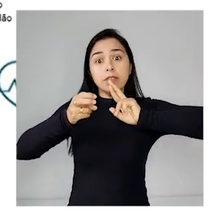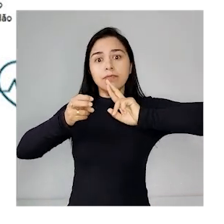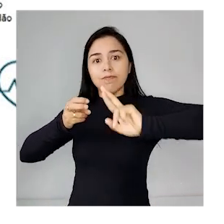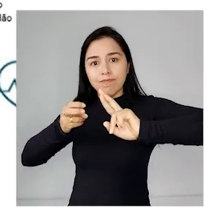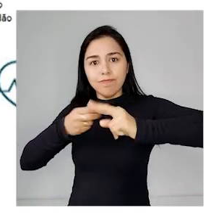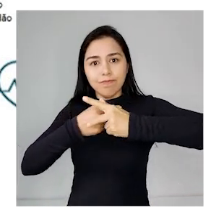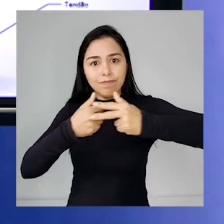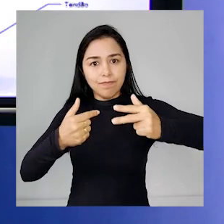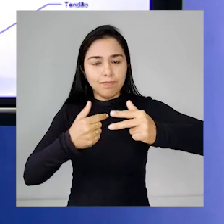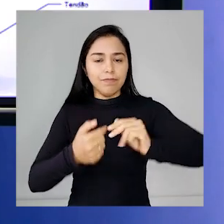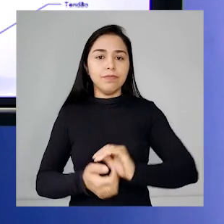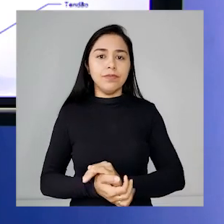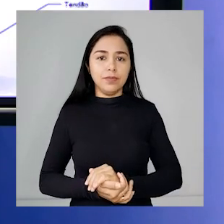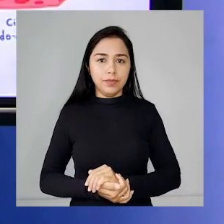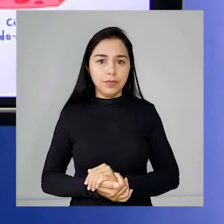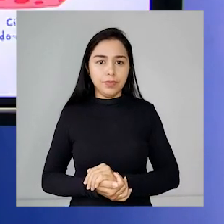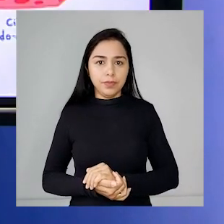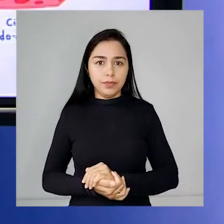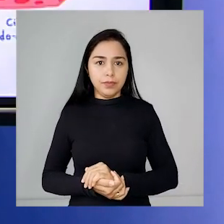estímulos externos.